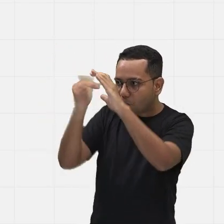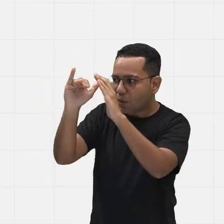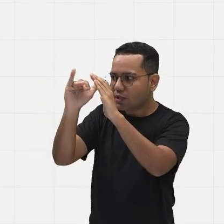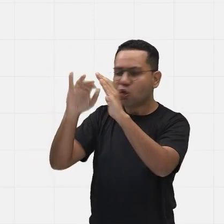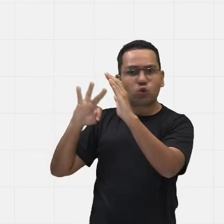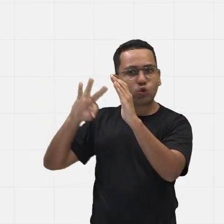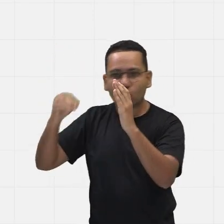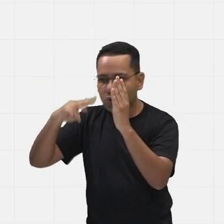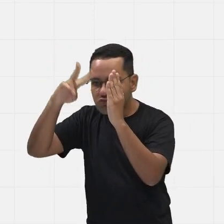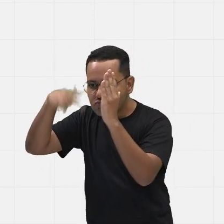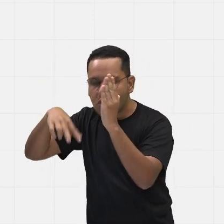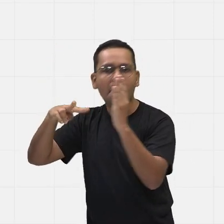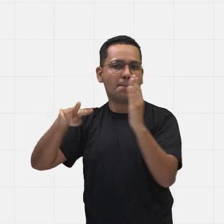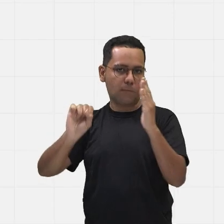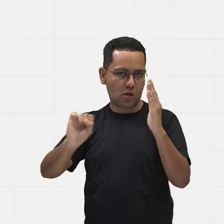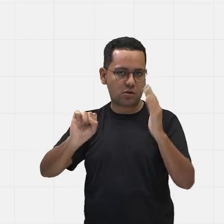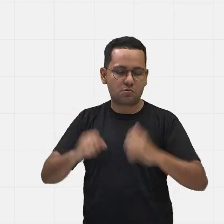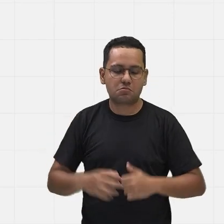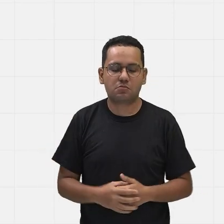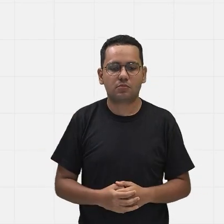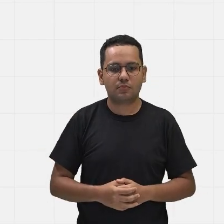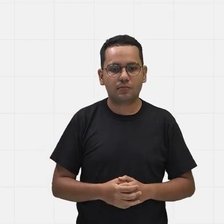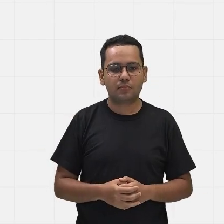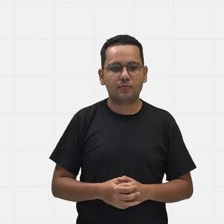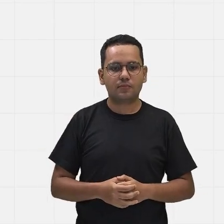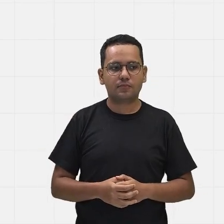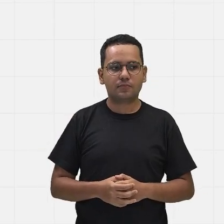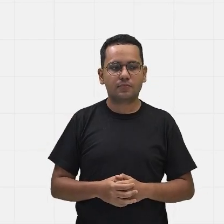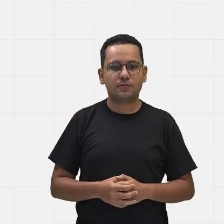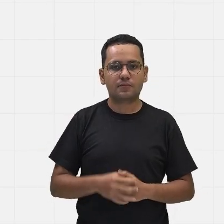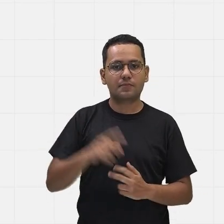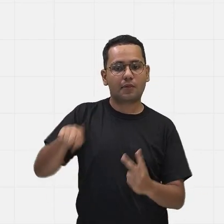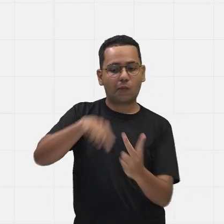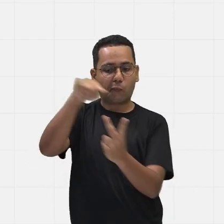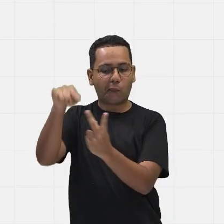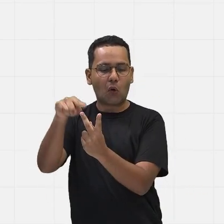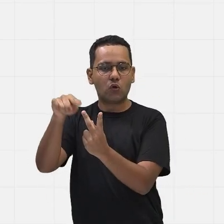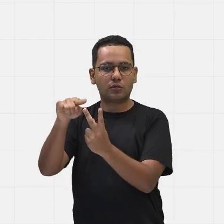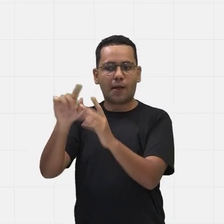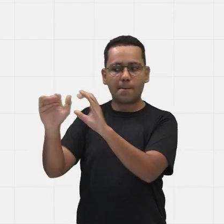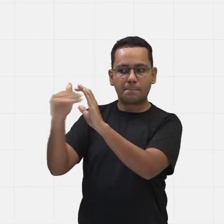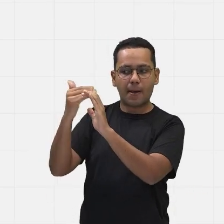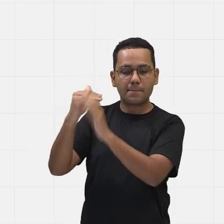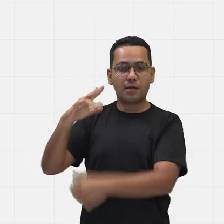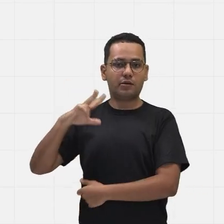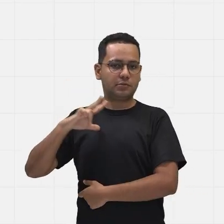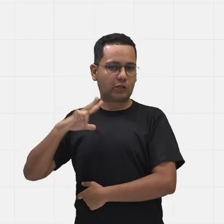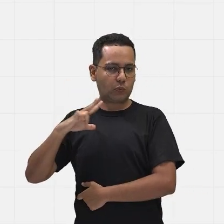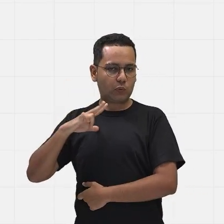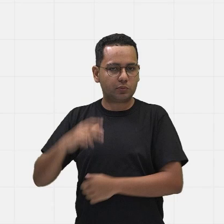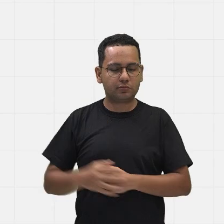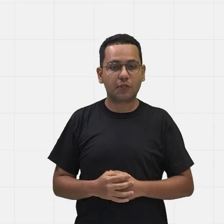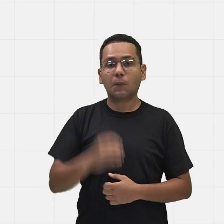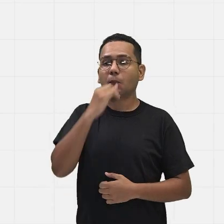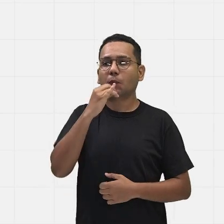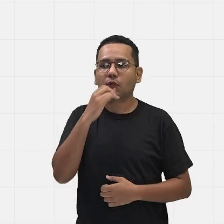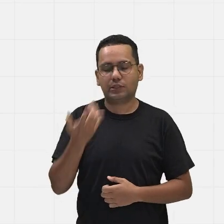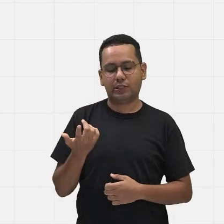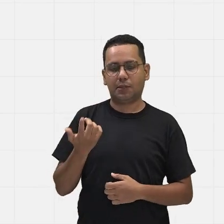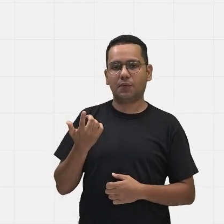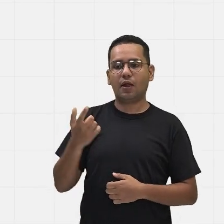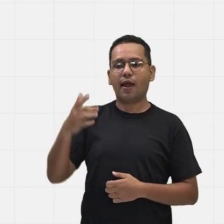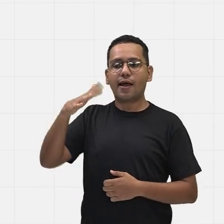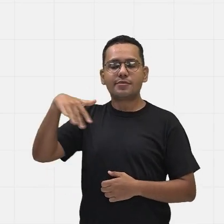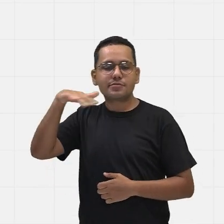com as mensagens. Temos também o chat privado. Eu quero falar apenas com um pessoal aqui do estúdio ou com um